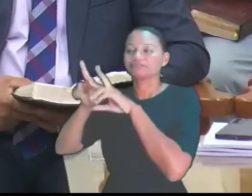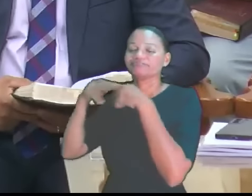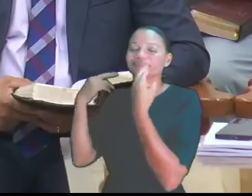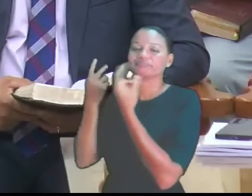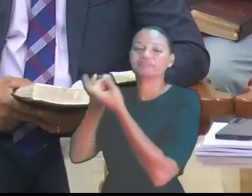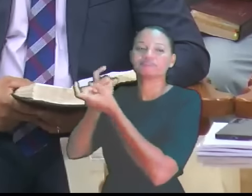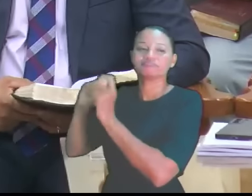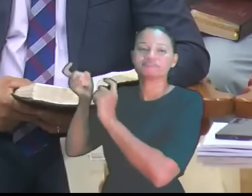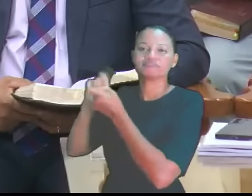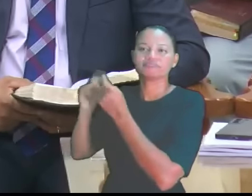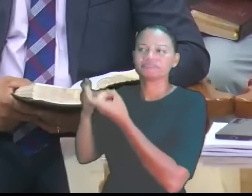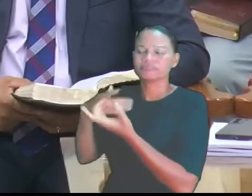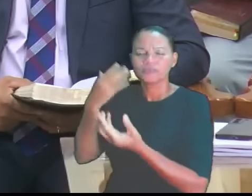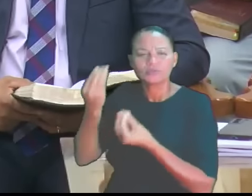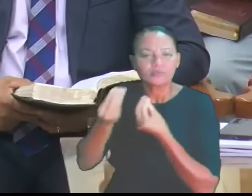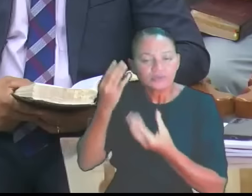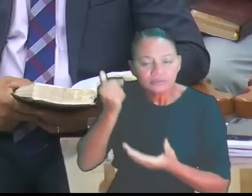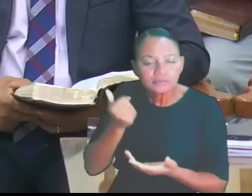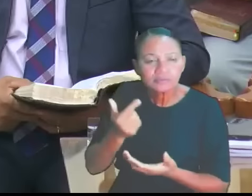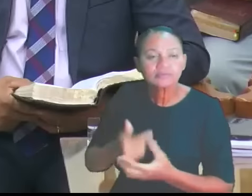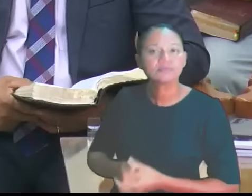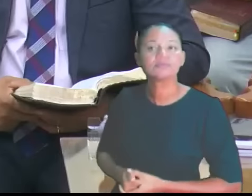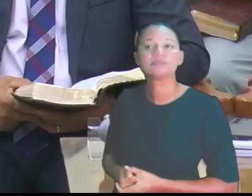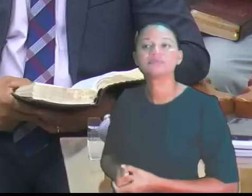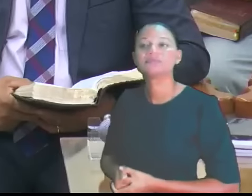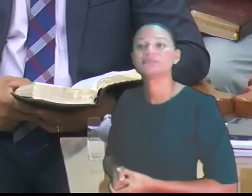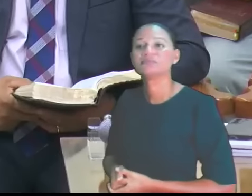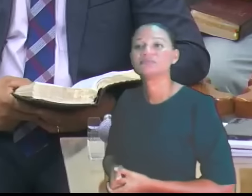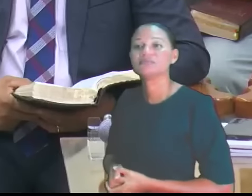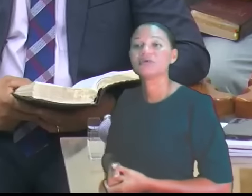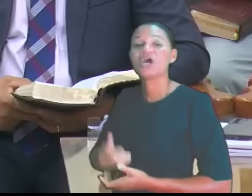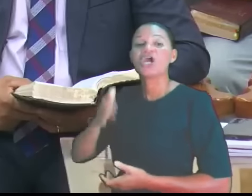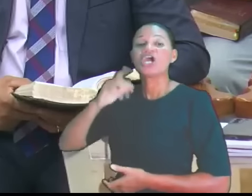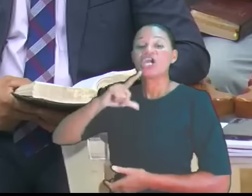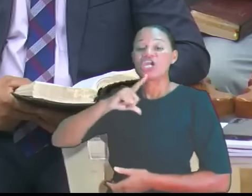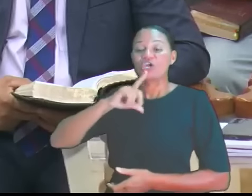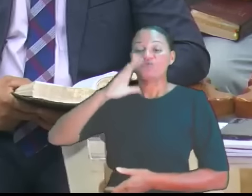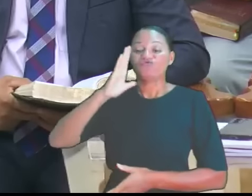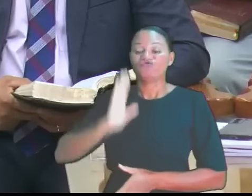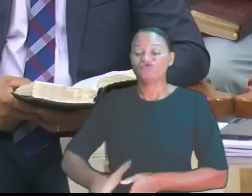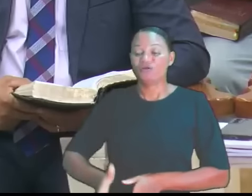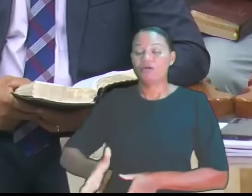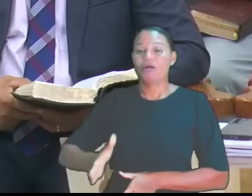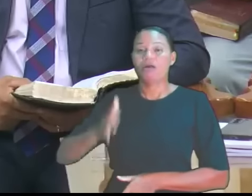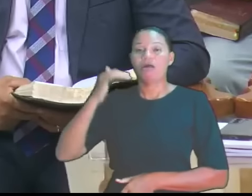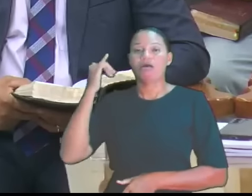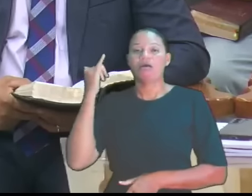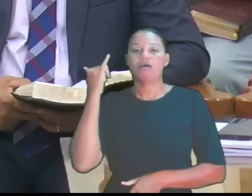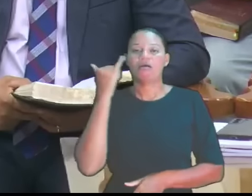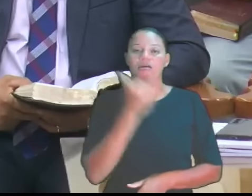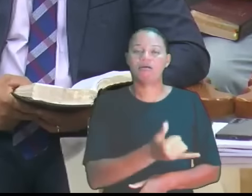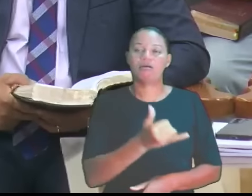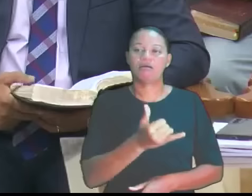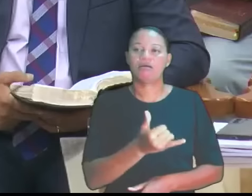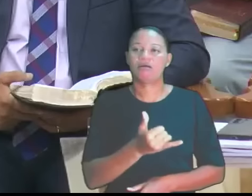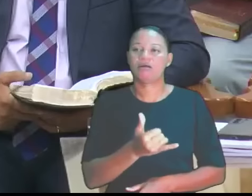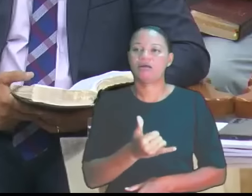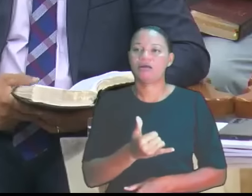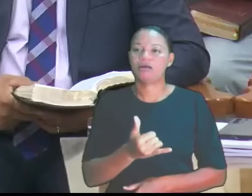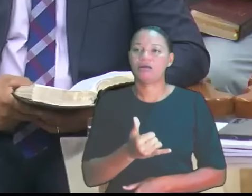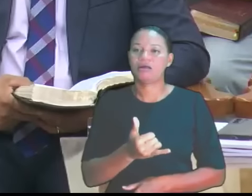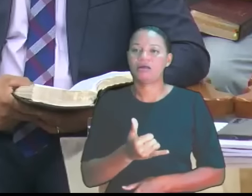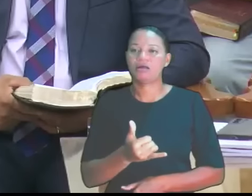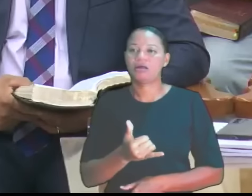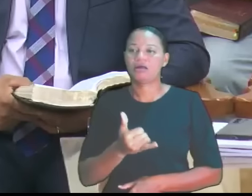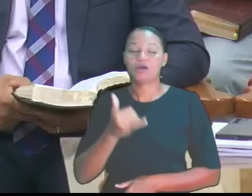Como é que o senhor sabe, pastor? O texto diz assim, eu já ordenei, está no passado. Elias, quando você soltou